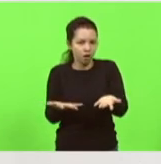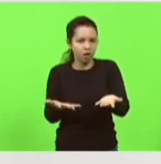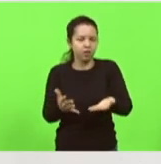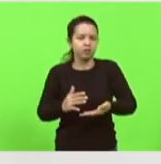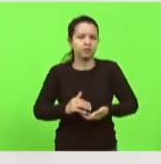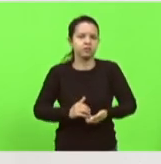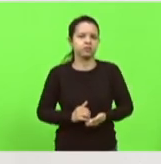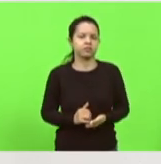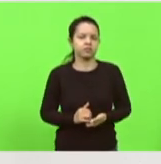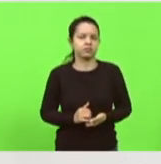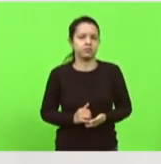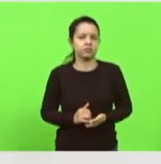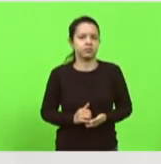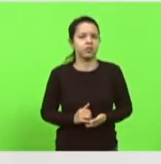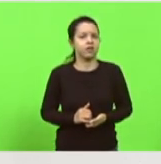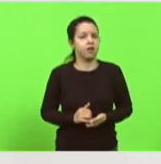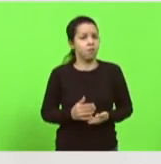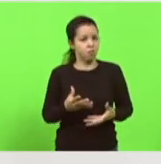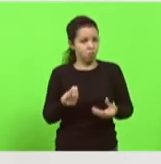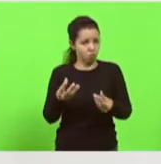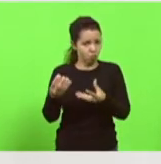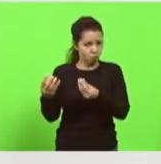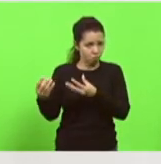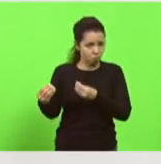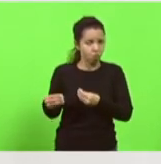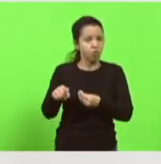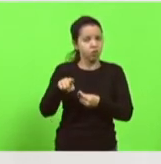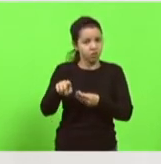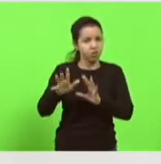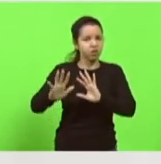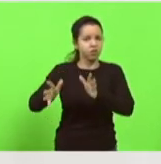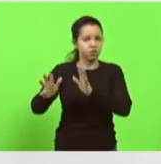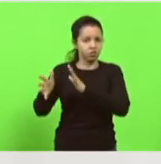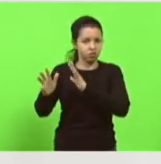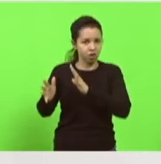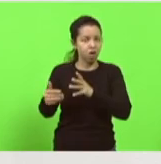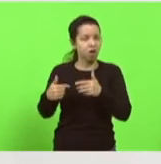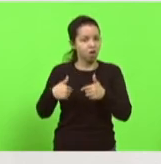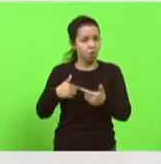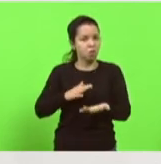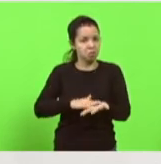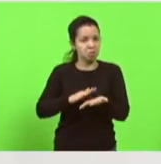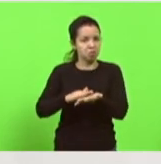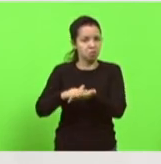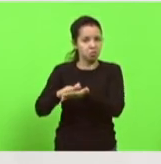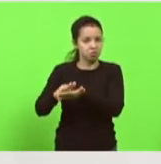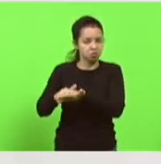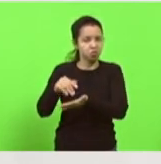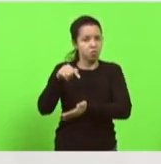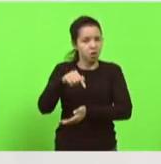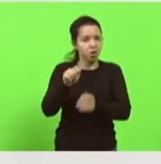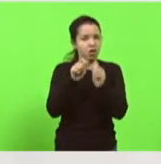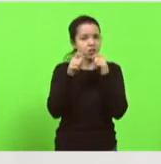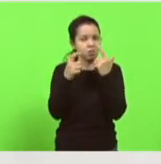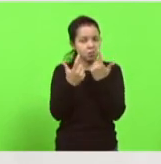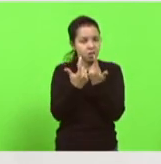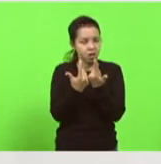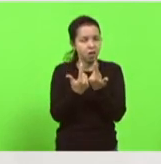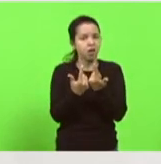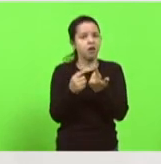E detalhe, uma grande parte deles. Até elogio aqui, olha, elogio aqui essa casa aqui por isso.